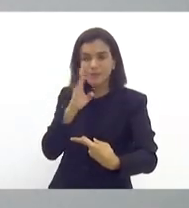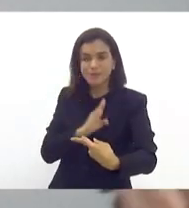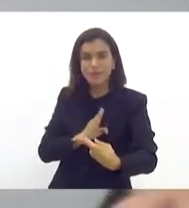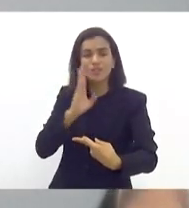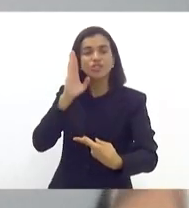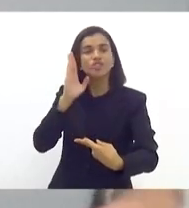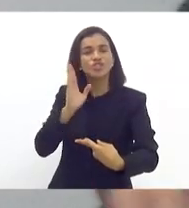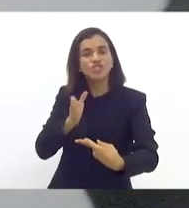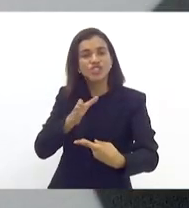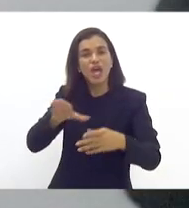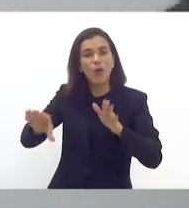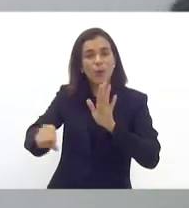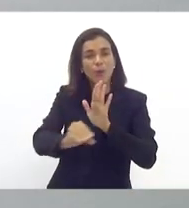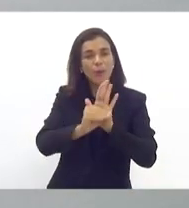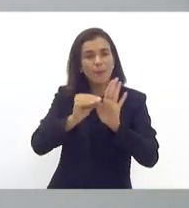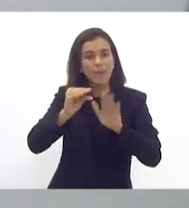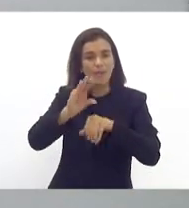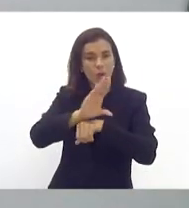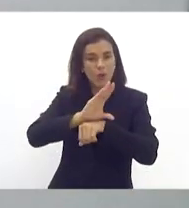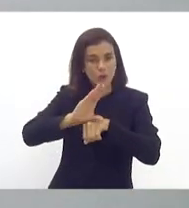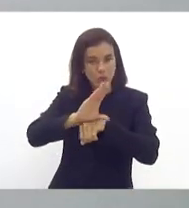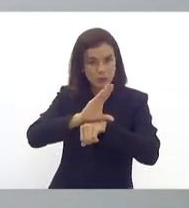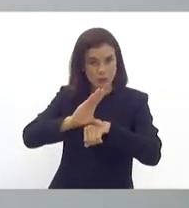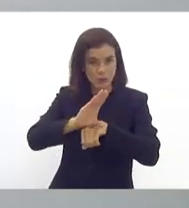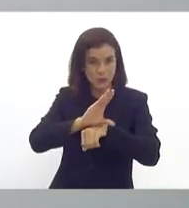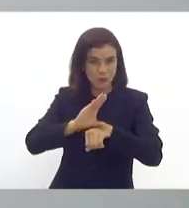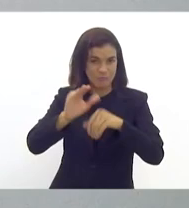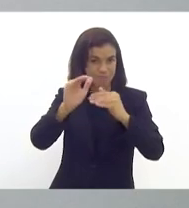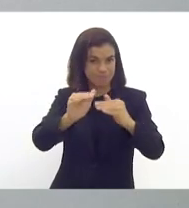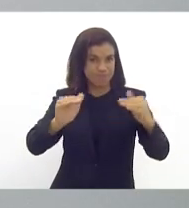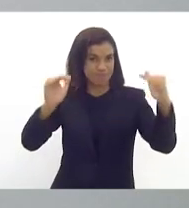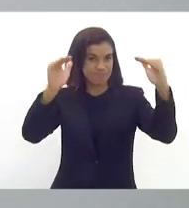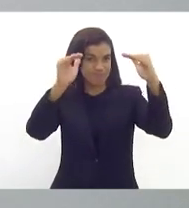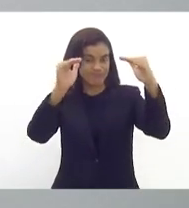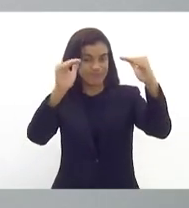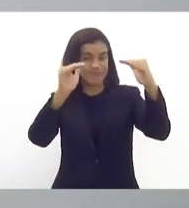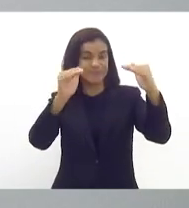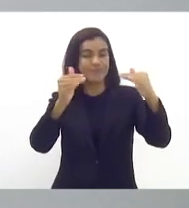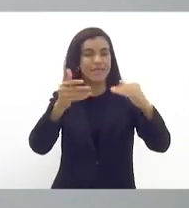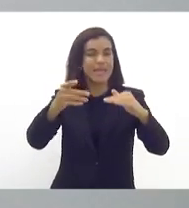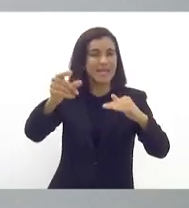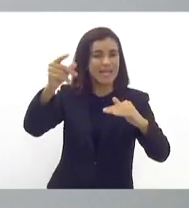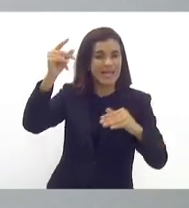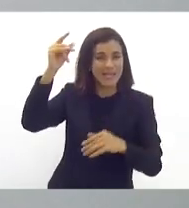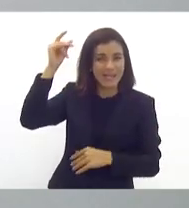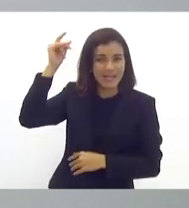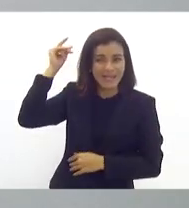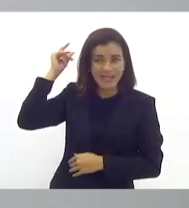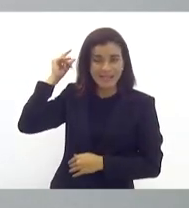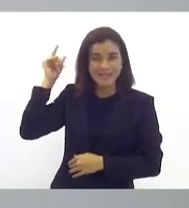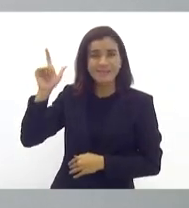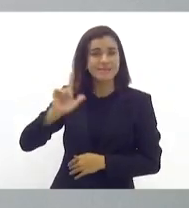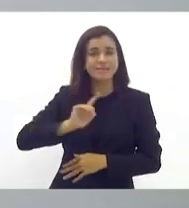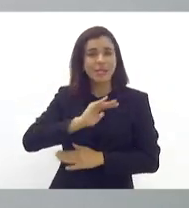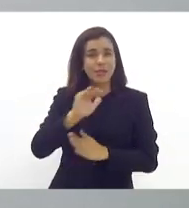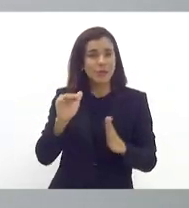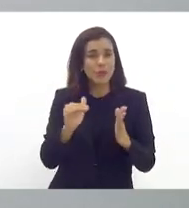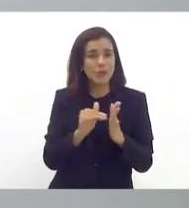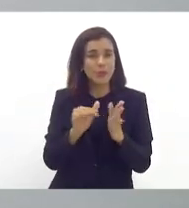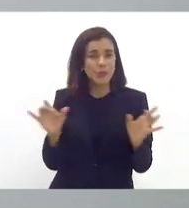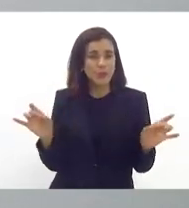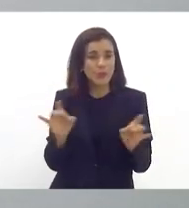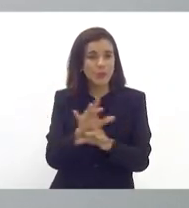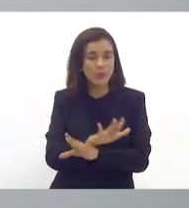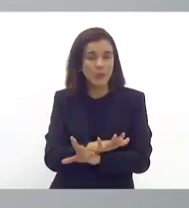como emenda constitucional com esse status maior e ele lá atrás traz tudo todos